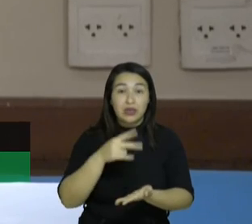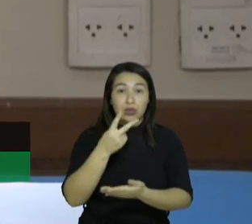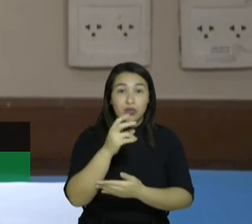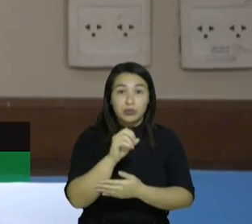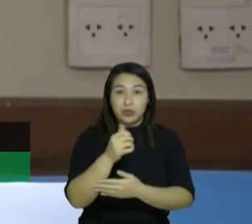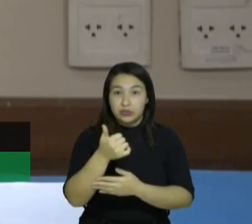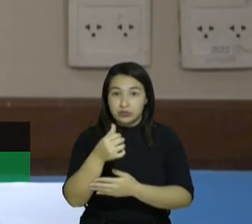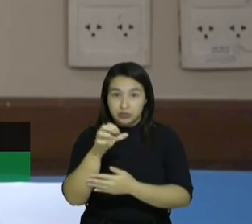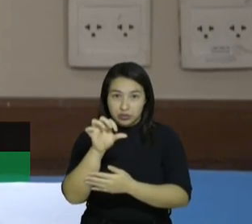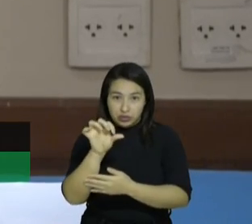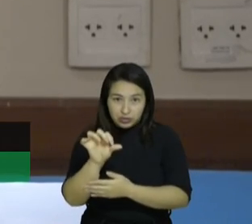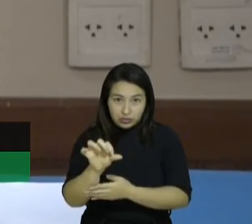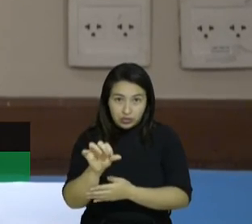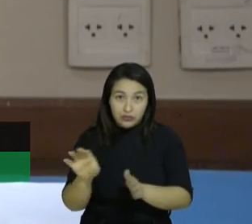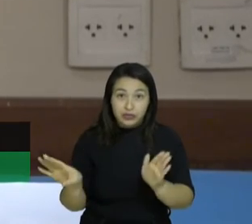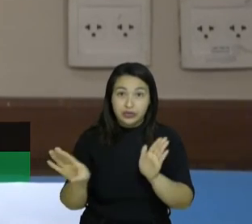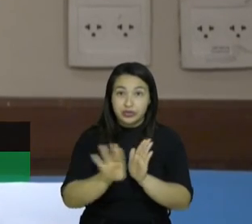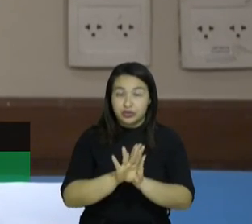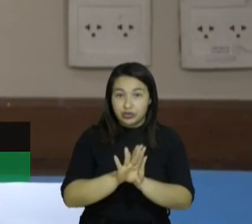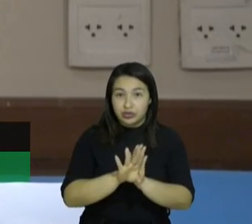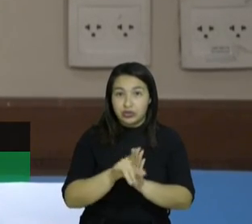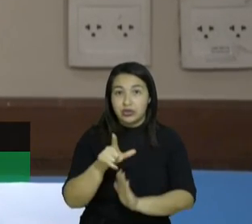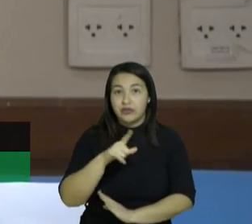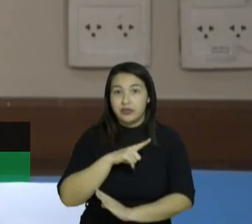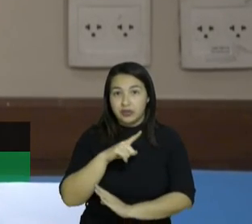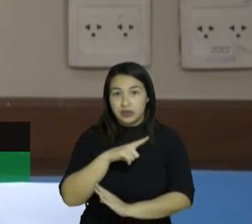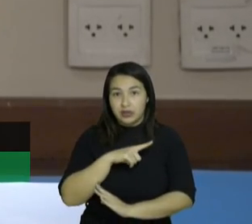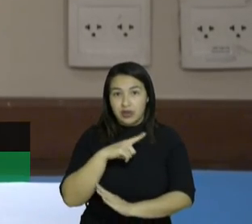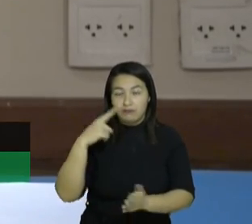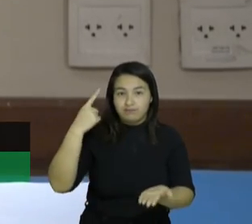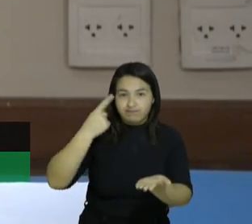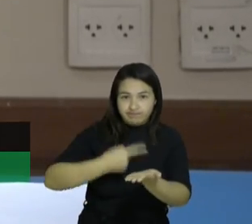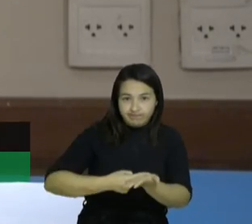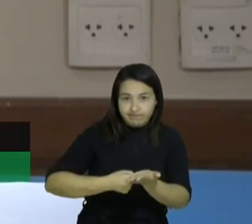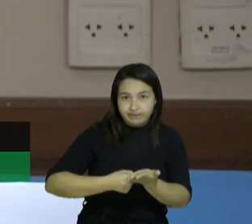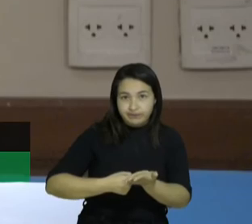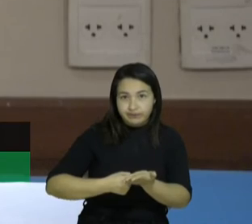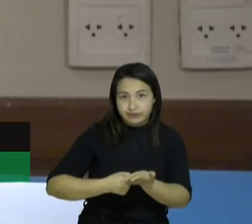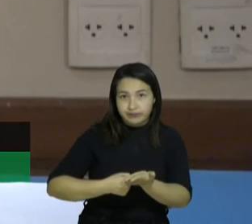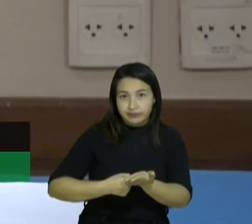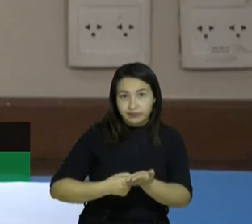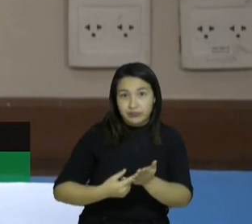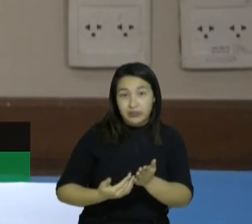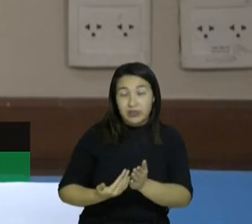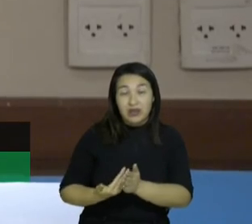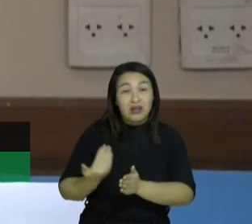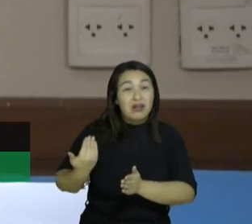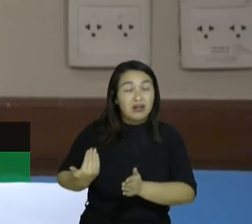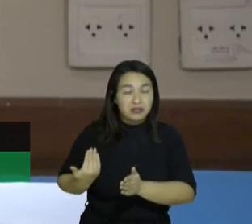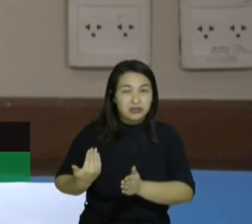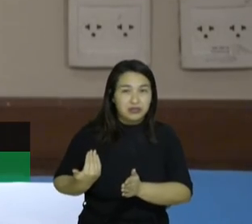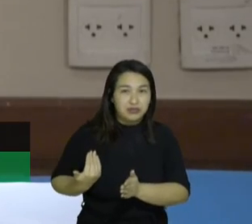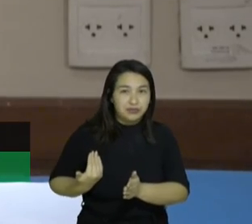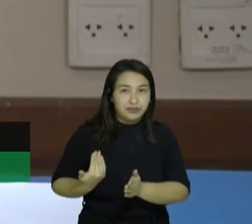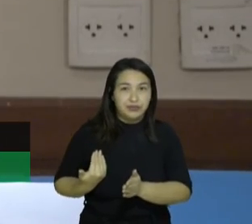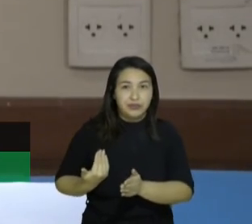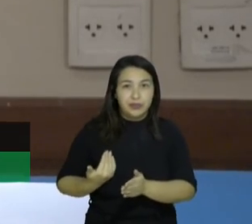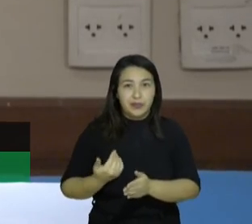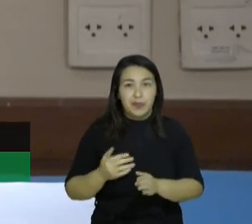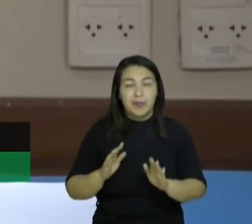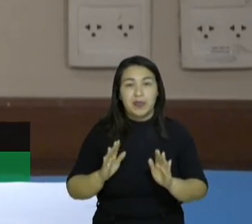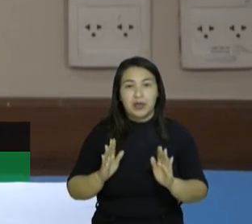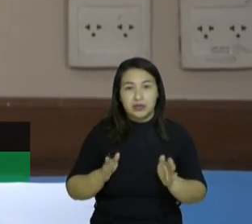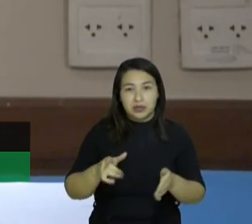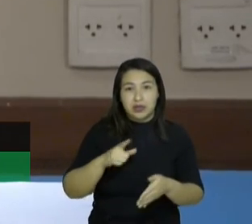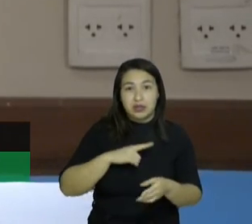2019 nós chegamos num acordo né que foi fechado antes dessa Side Leather que foi tão discutida que já pertence a uma